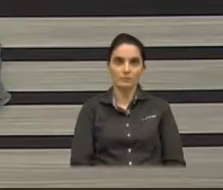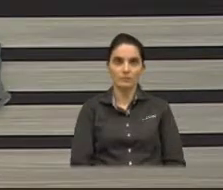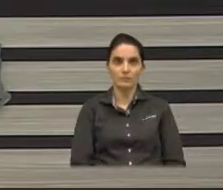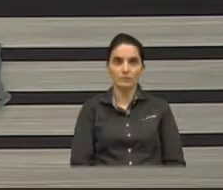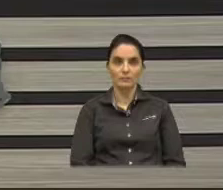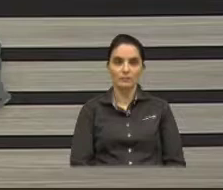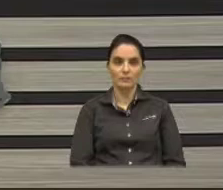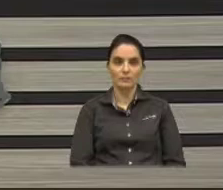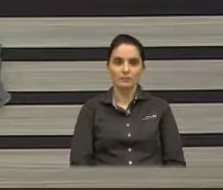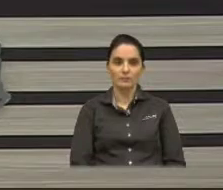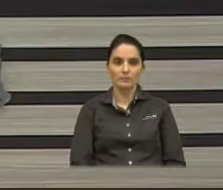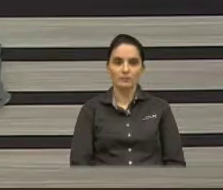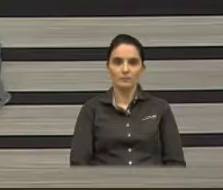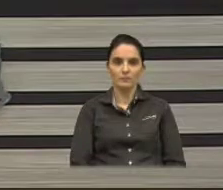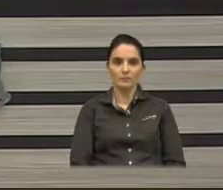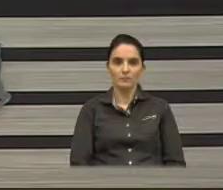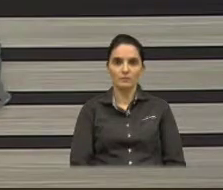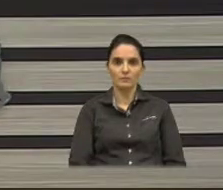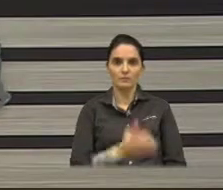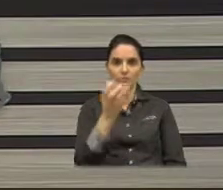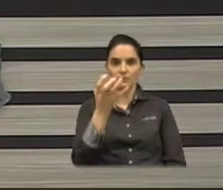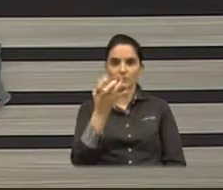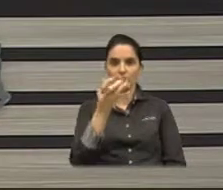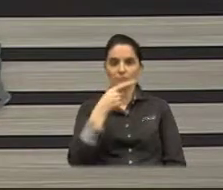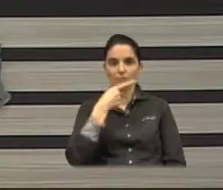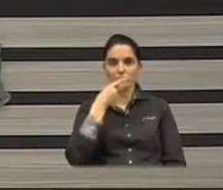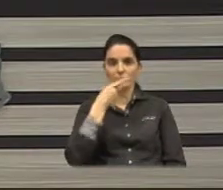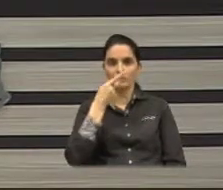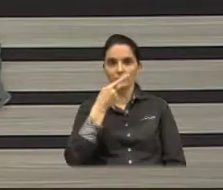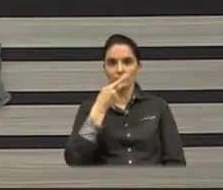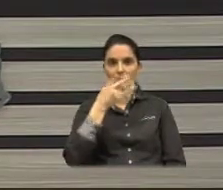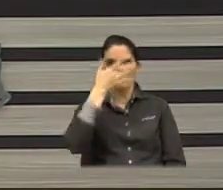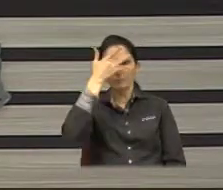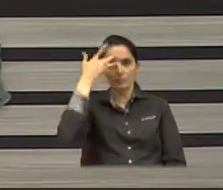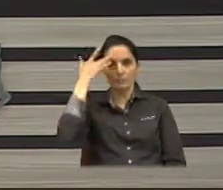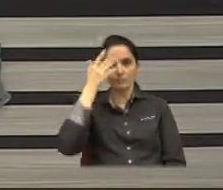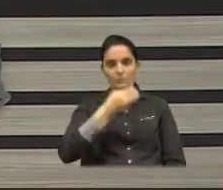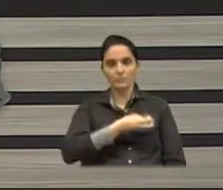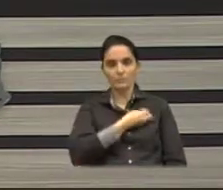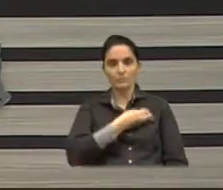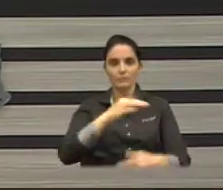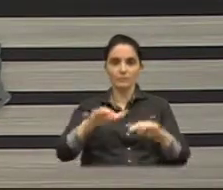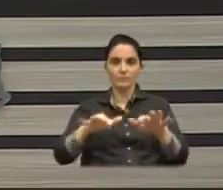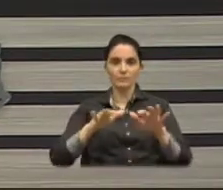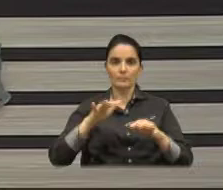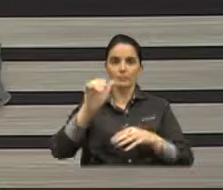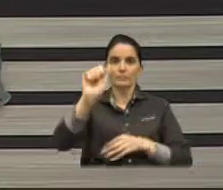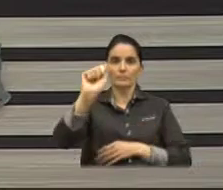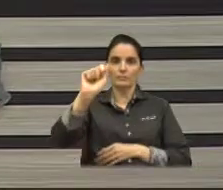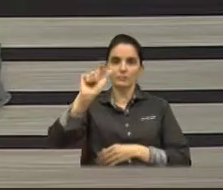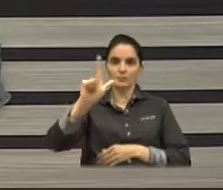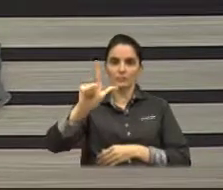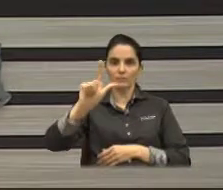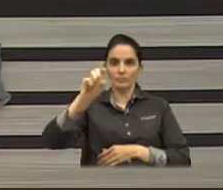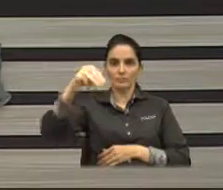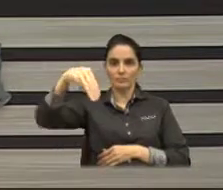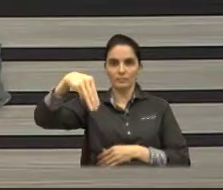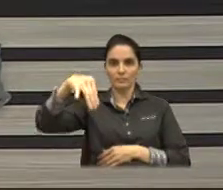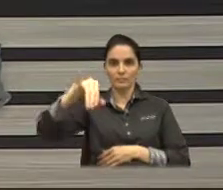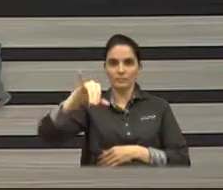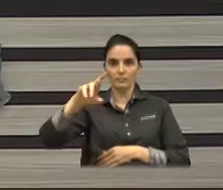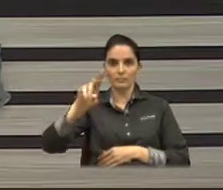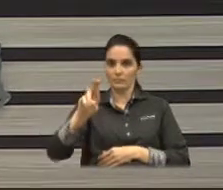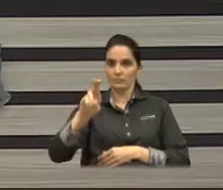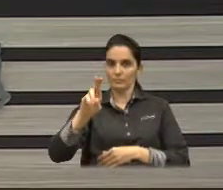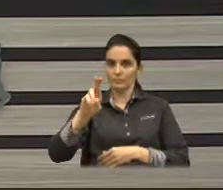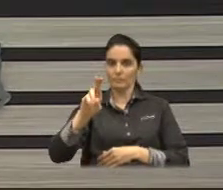Pois não? Eu só queria aqui registrar a presença do senhor Almiro Francisco de Almeida, conhecido